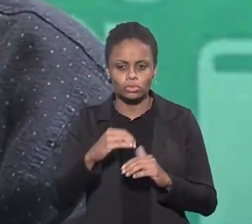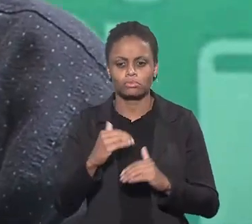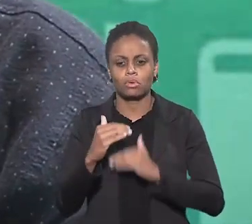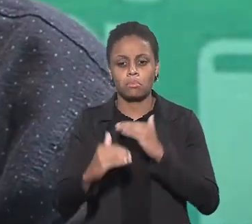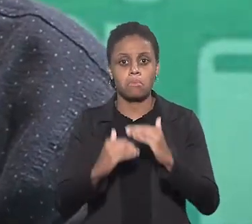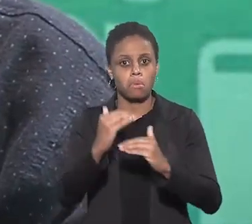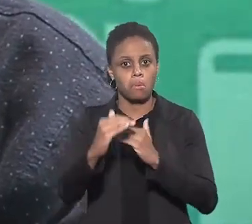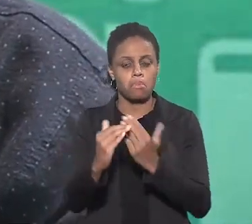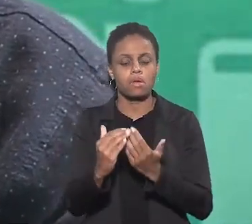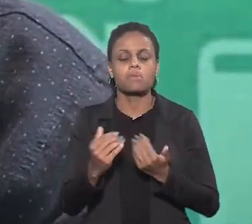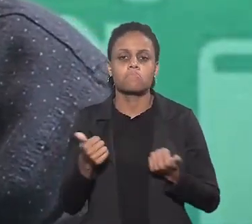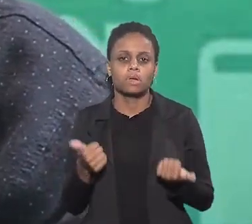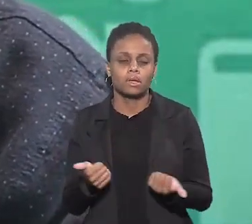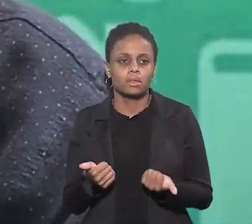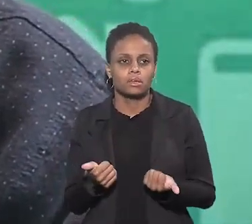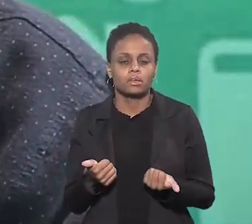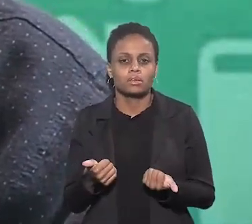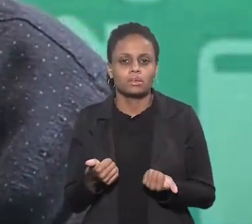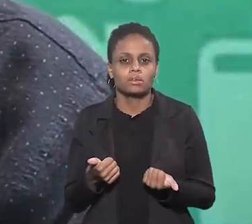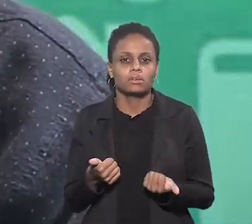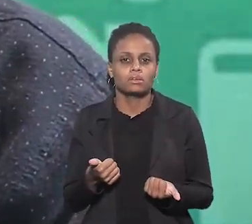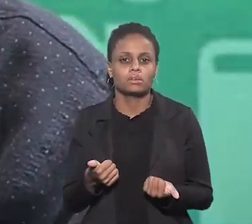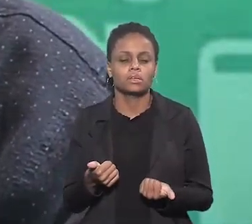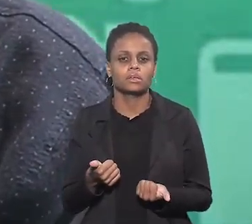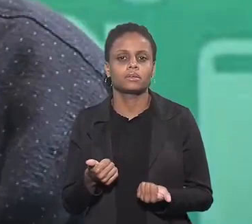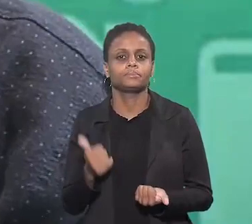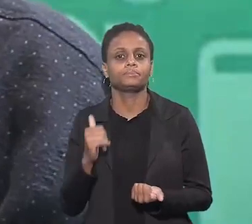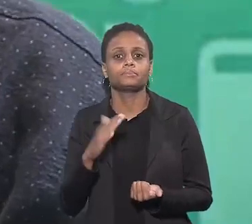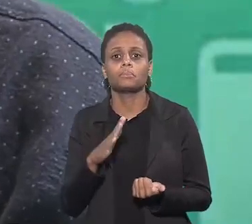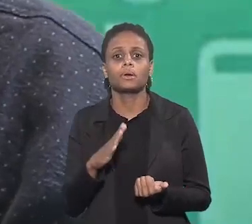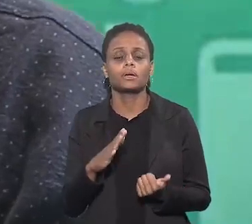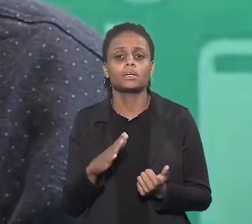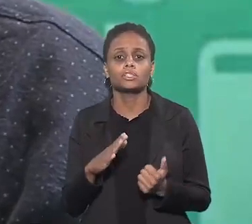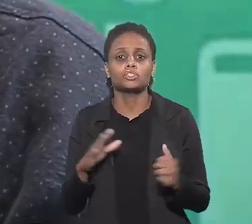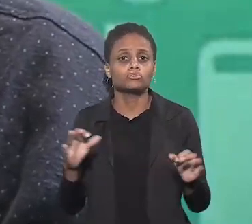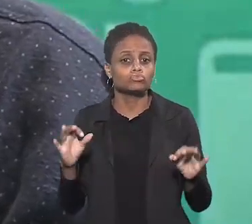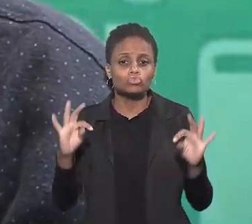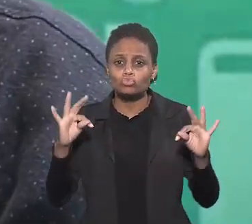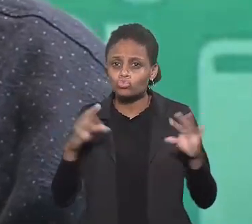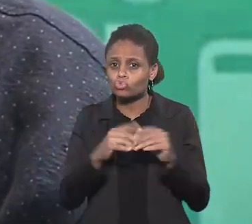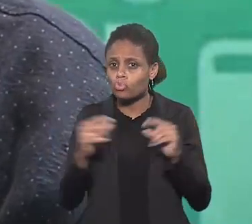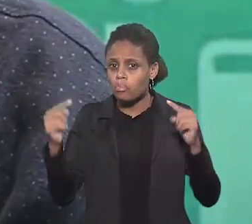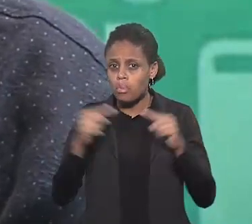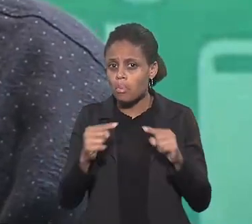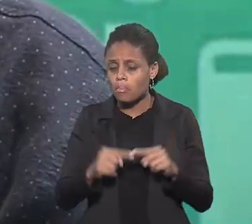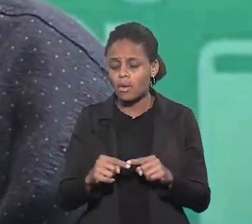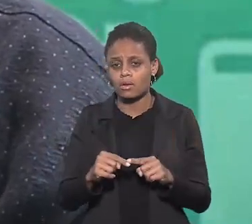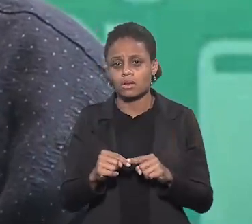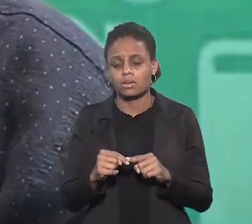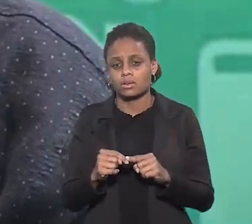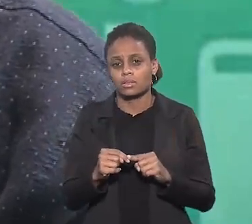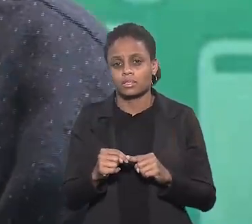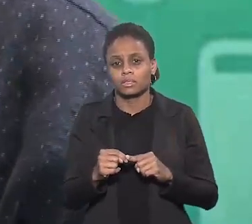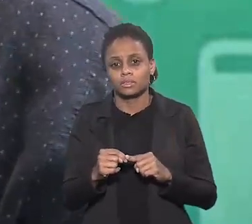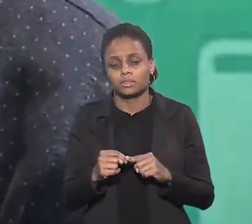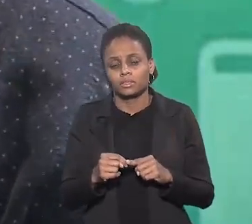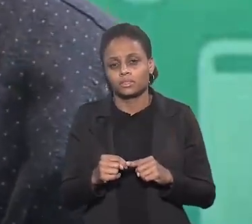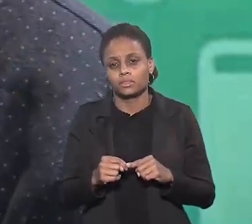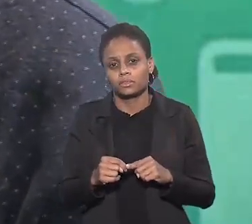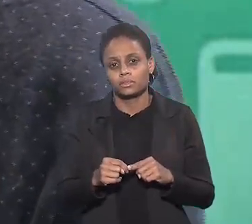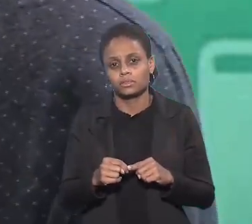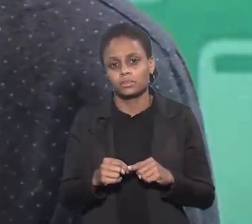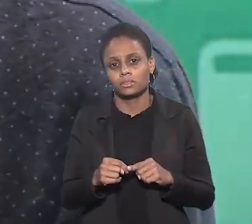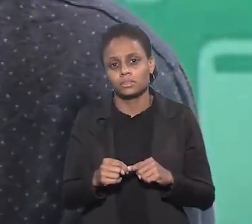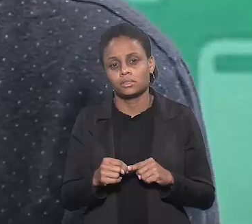muito progressista, mas não foi complementada com